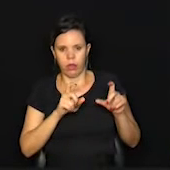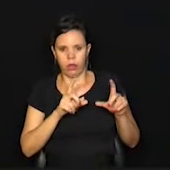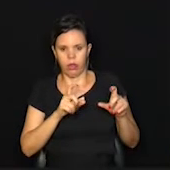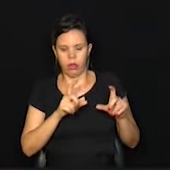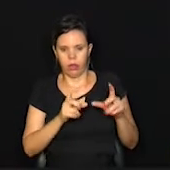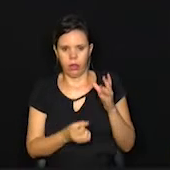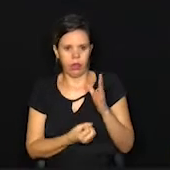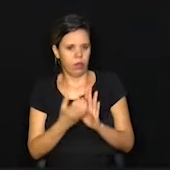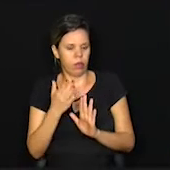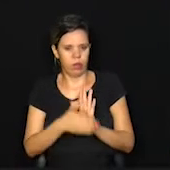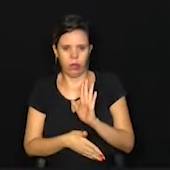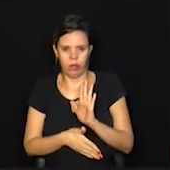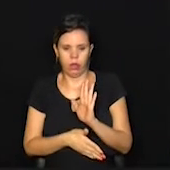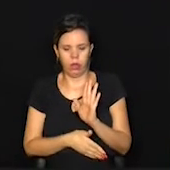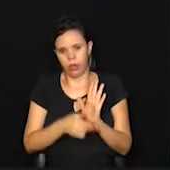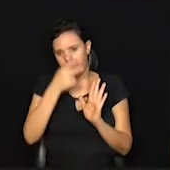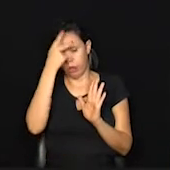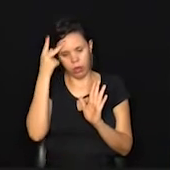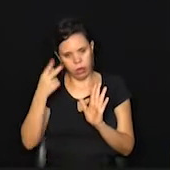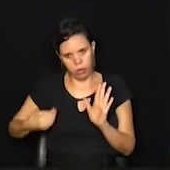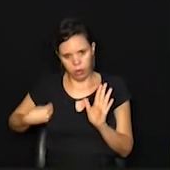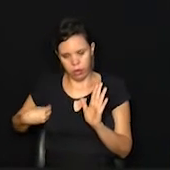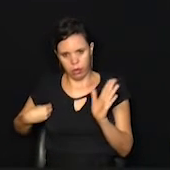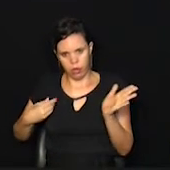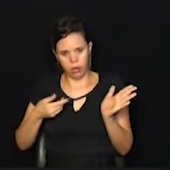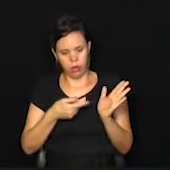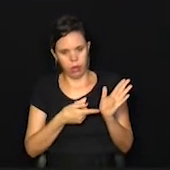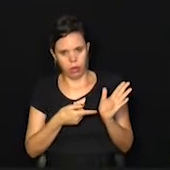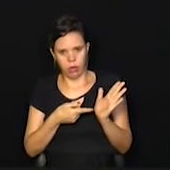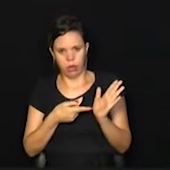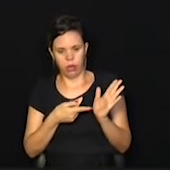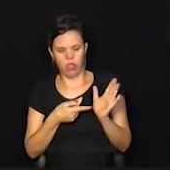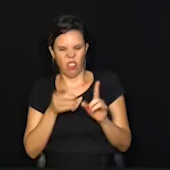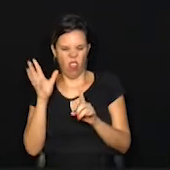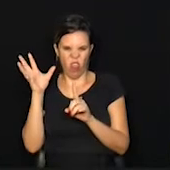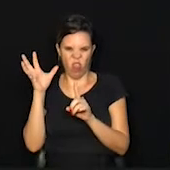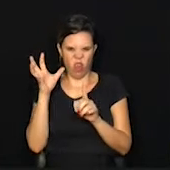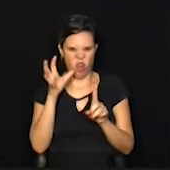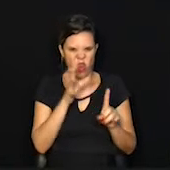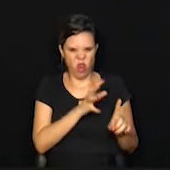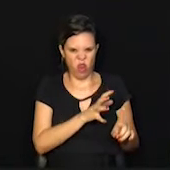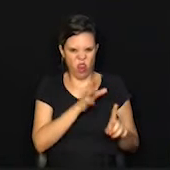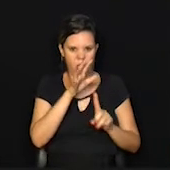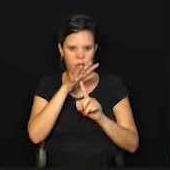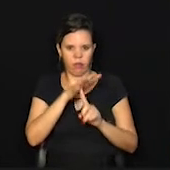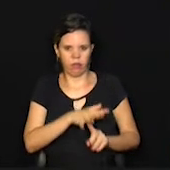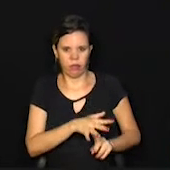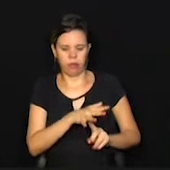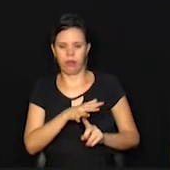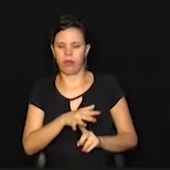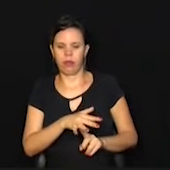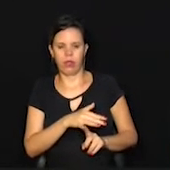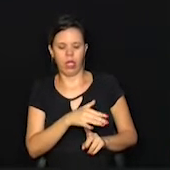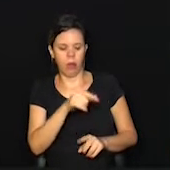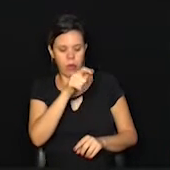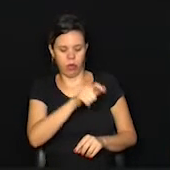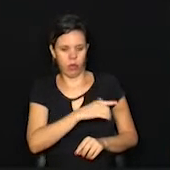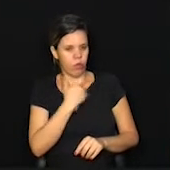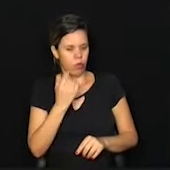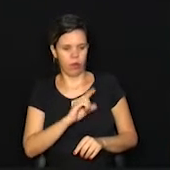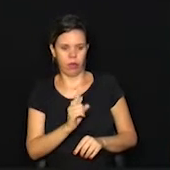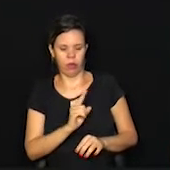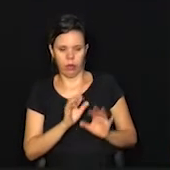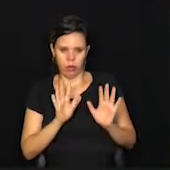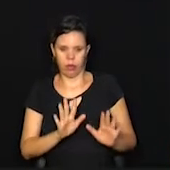saía da pessoa ainda viva a repressão provavelmente não mataria essa pessoa